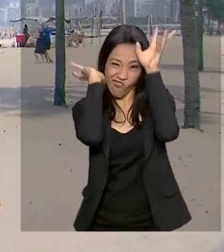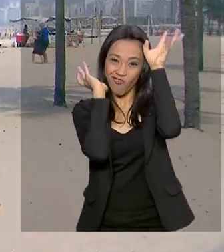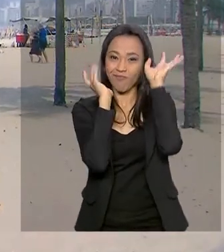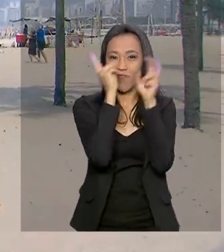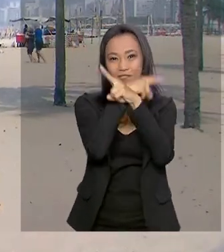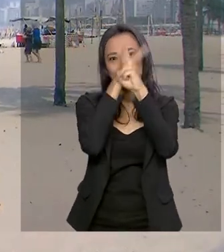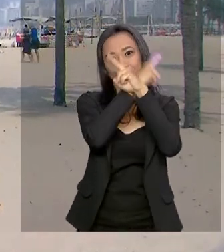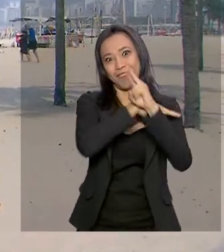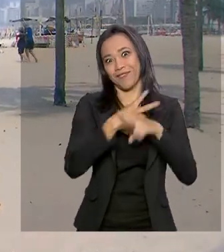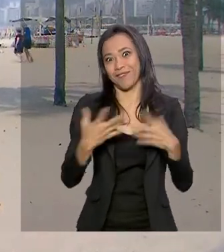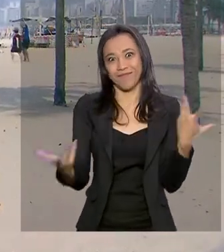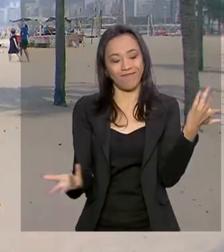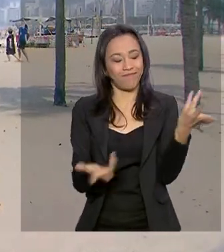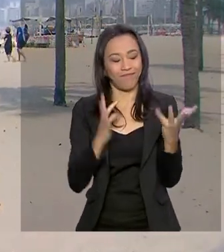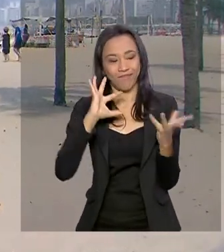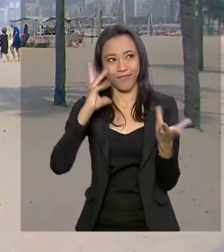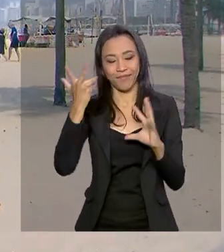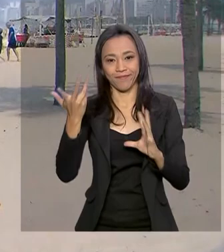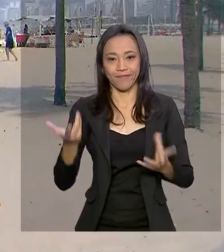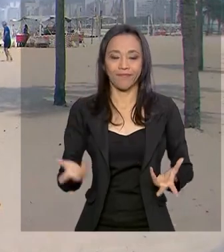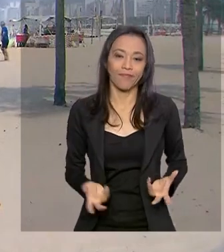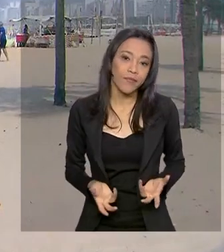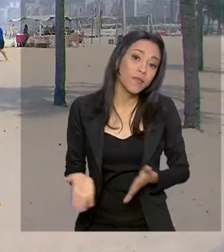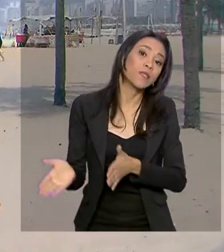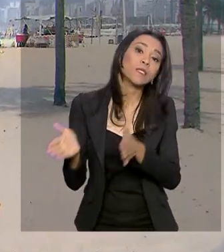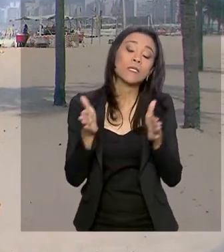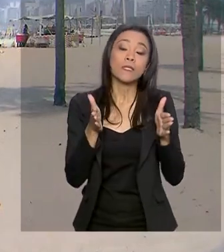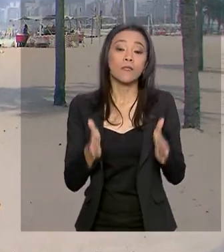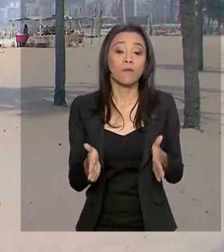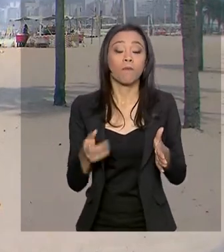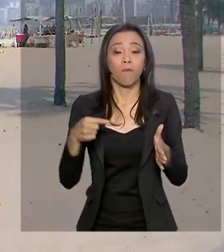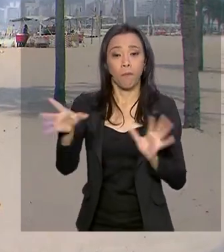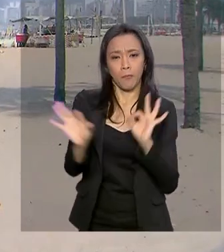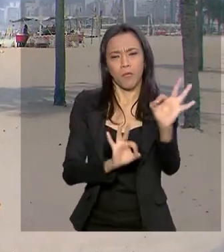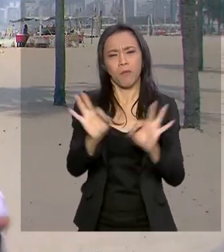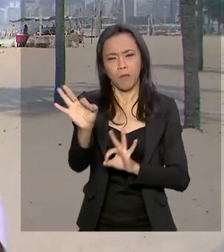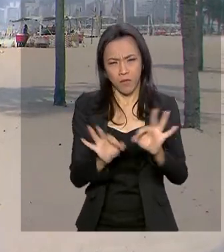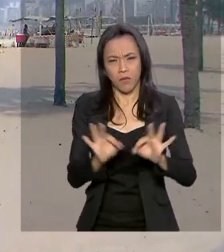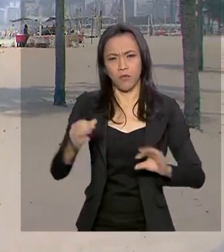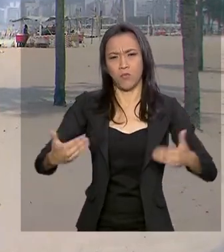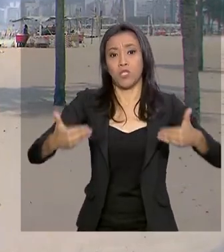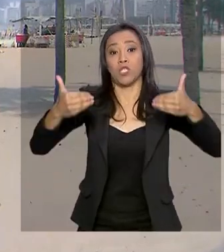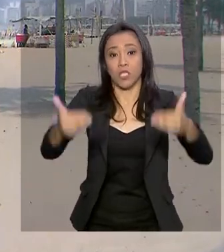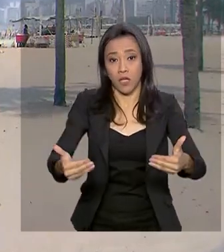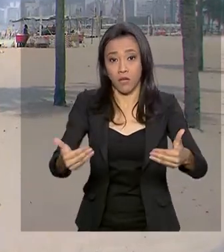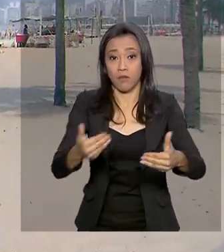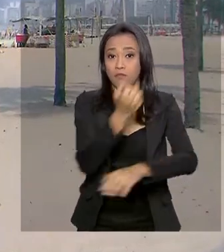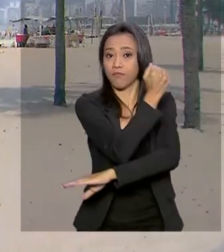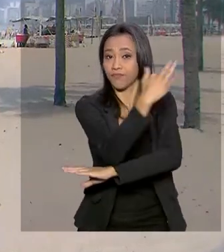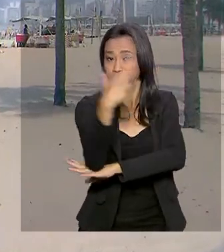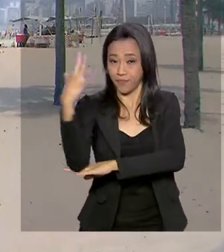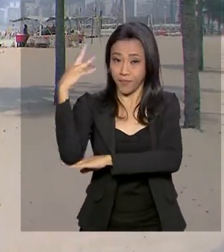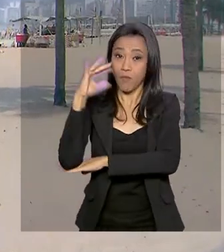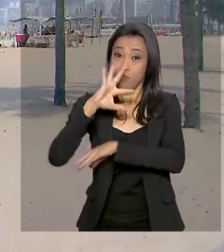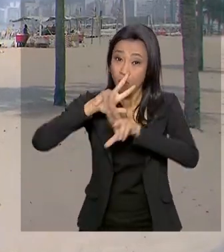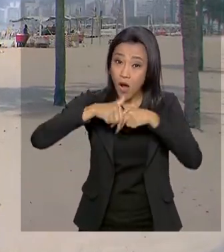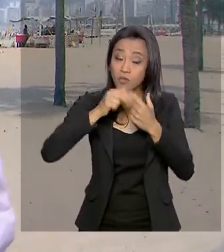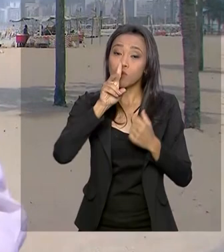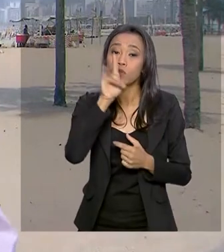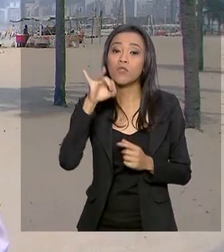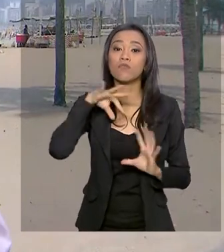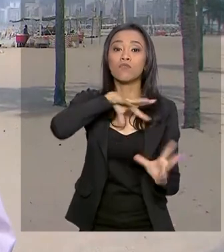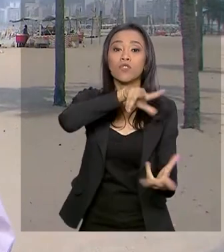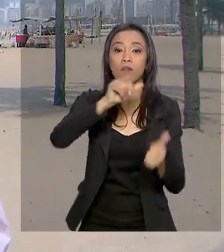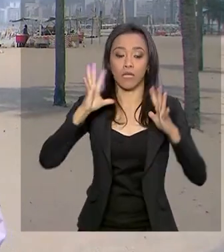agora já modificou todo mas os eventos que o ministério do meio ambiente está promovendo por causa desse dia mundial da limpeza tem a ver